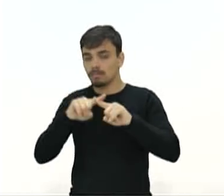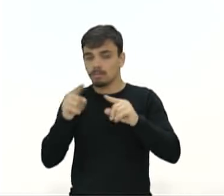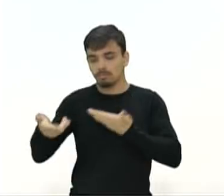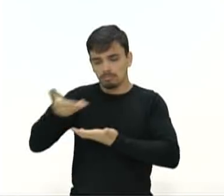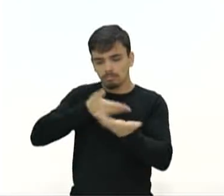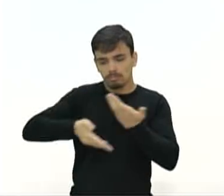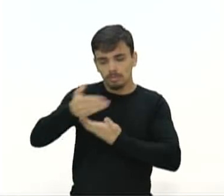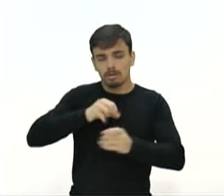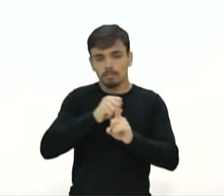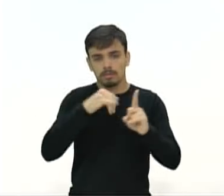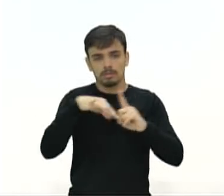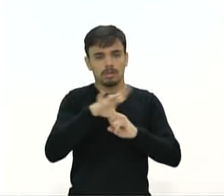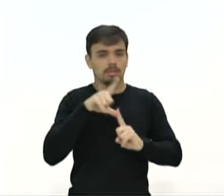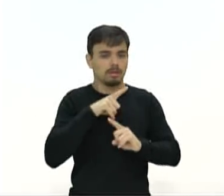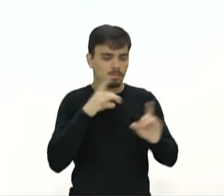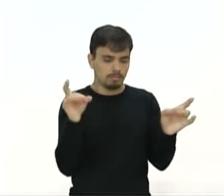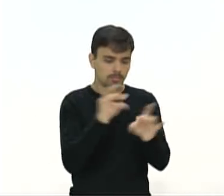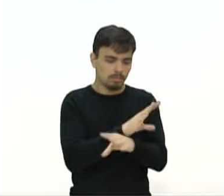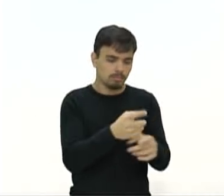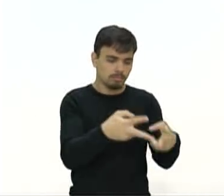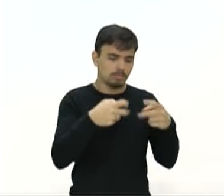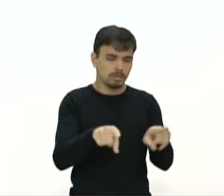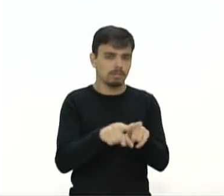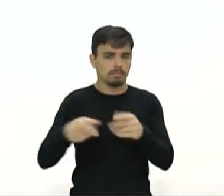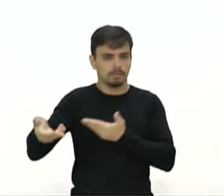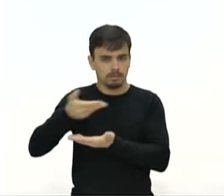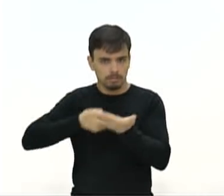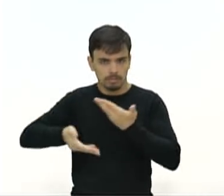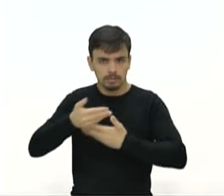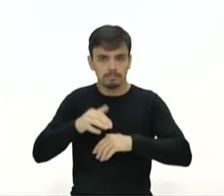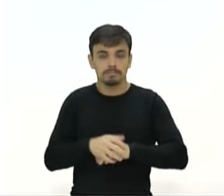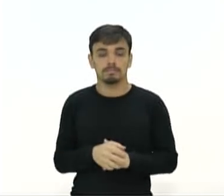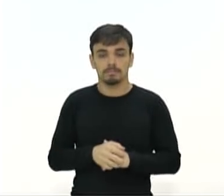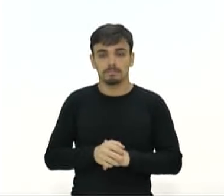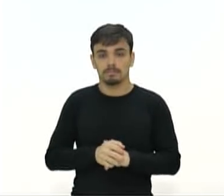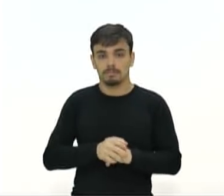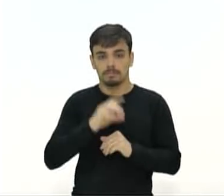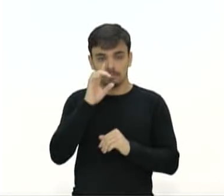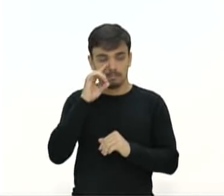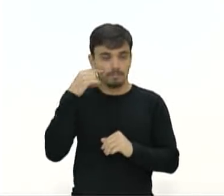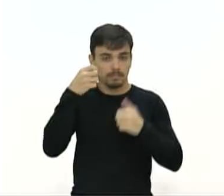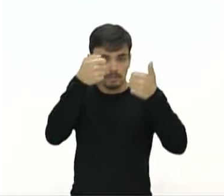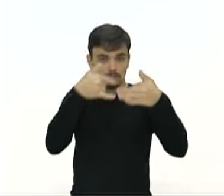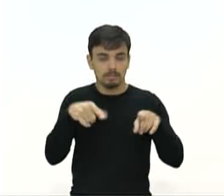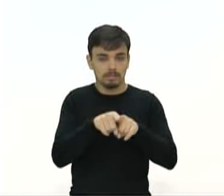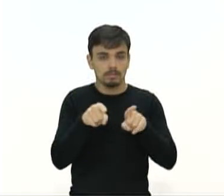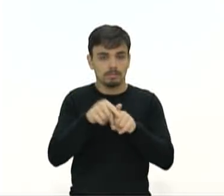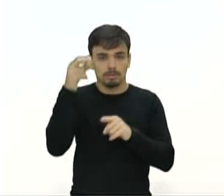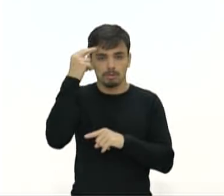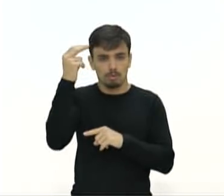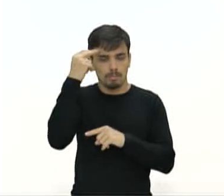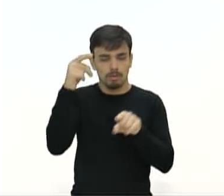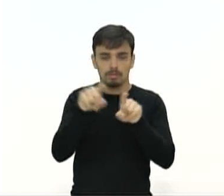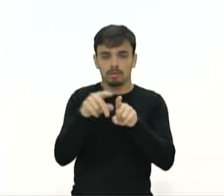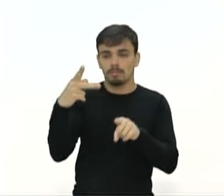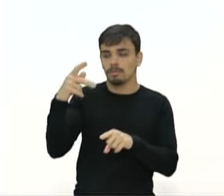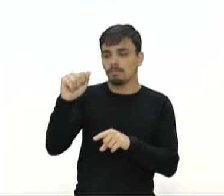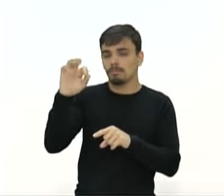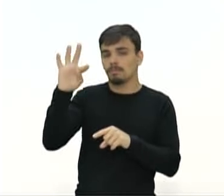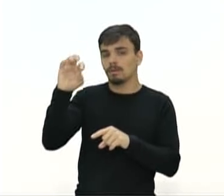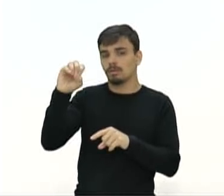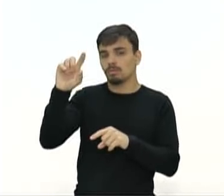sociedade chegue a uma conclusão e a harmonia. Segunda relação. Durkheim também fala sobre normal e patológico,